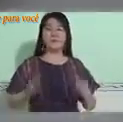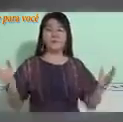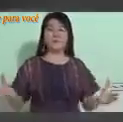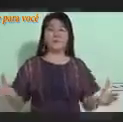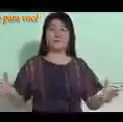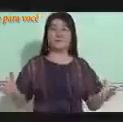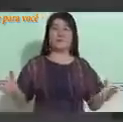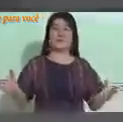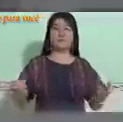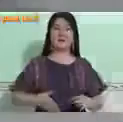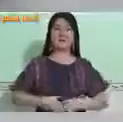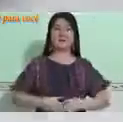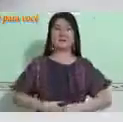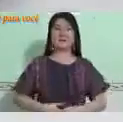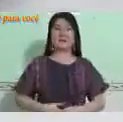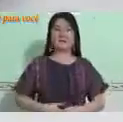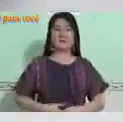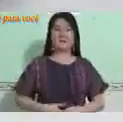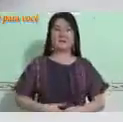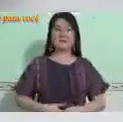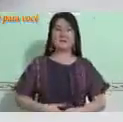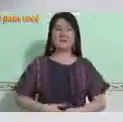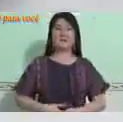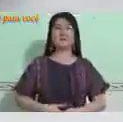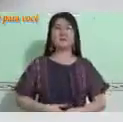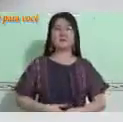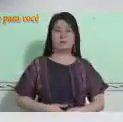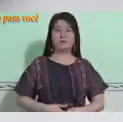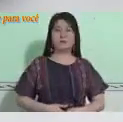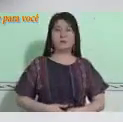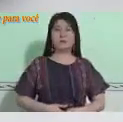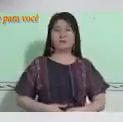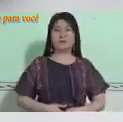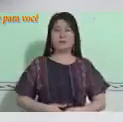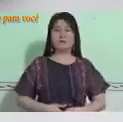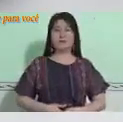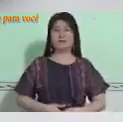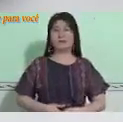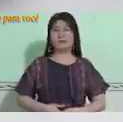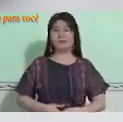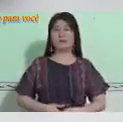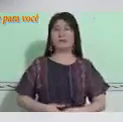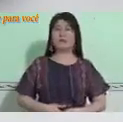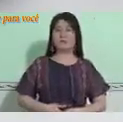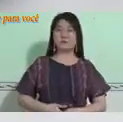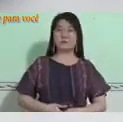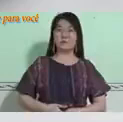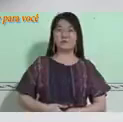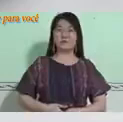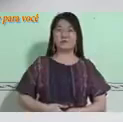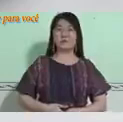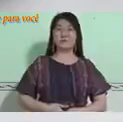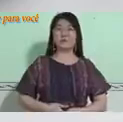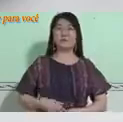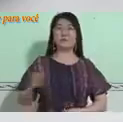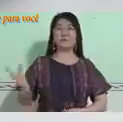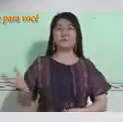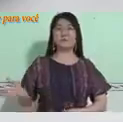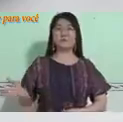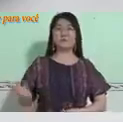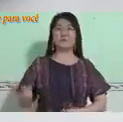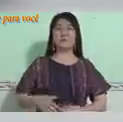Excelente tratamento que deve ser realizado pelo dermatologista ou fisioterapeuta especializado, que conseguir